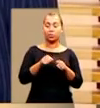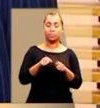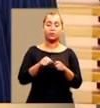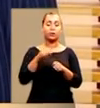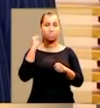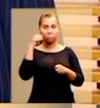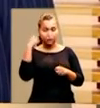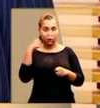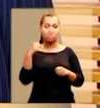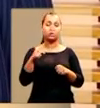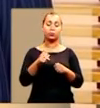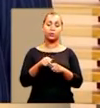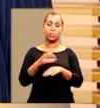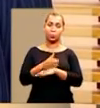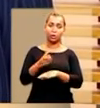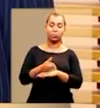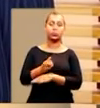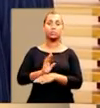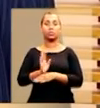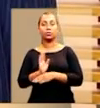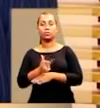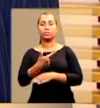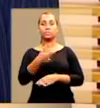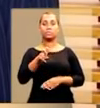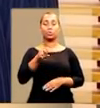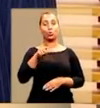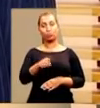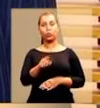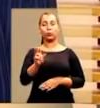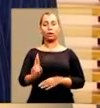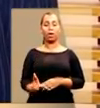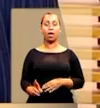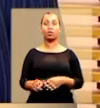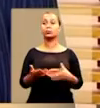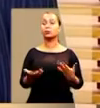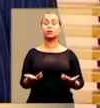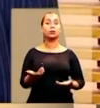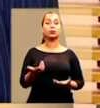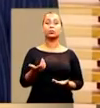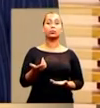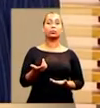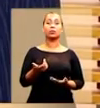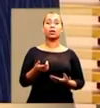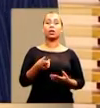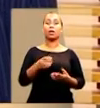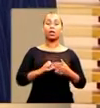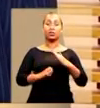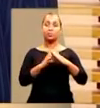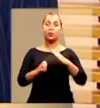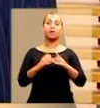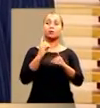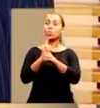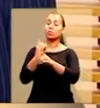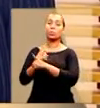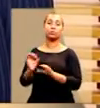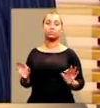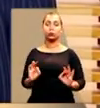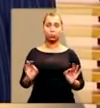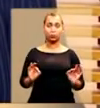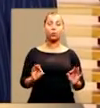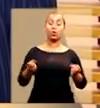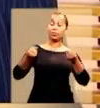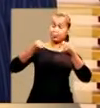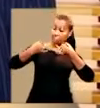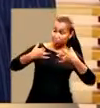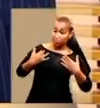para fazer a participação no filme, ele precisava de R$25 mil e não está encontrando nas empresas esse apoio. Então, eles vêm